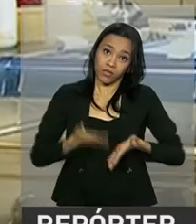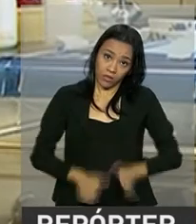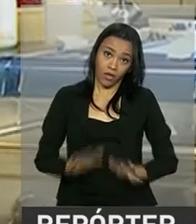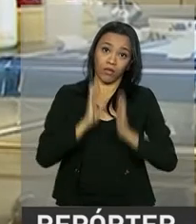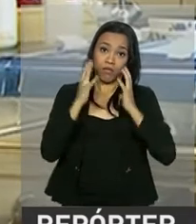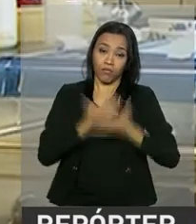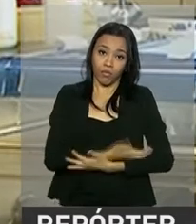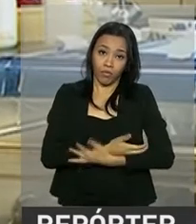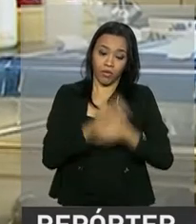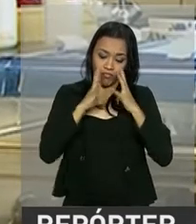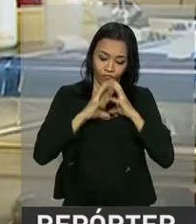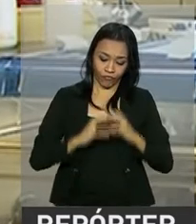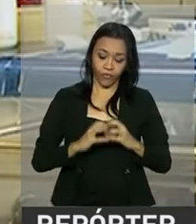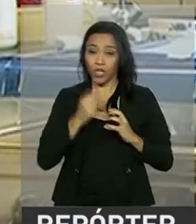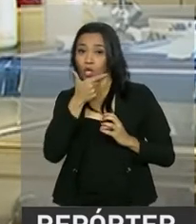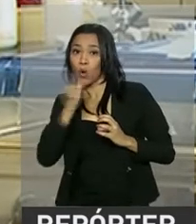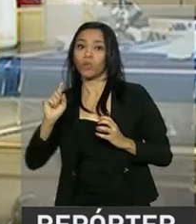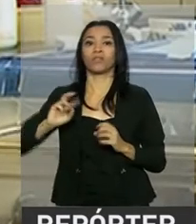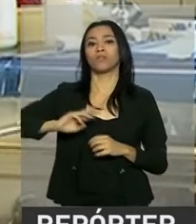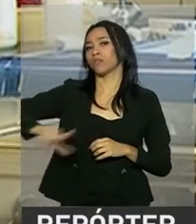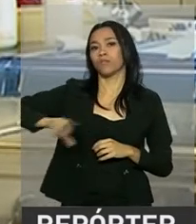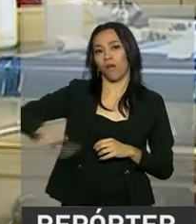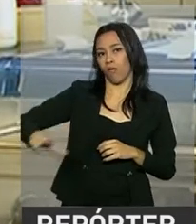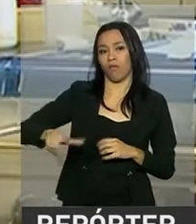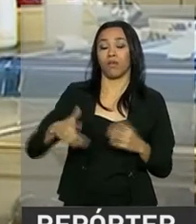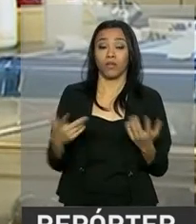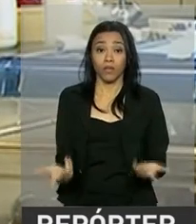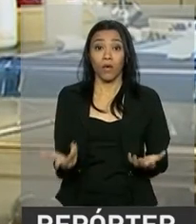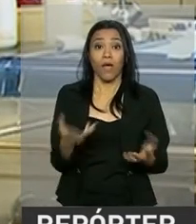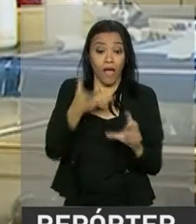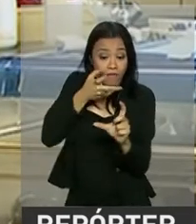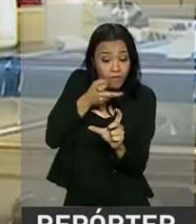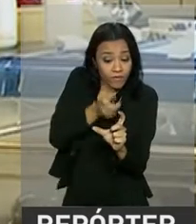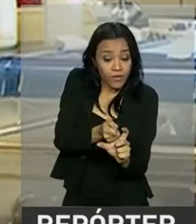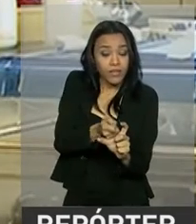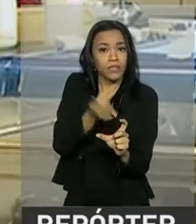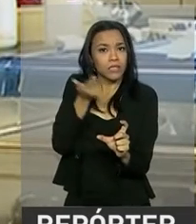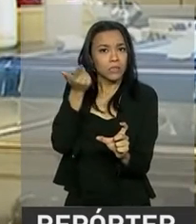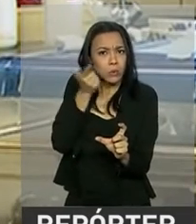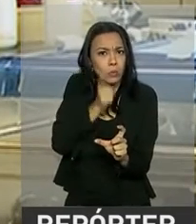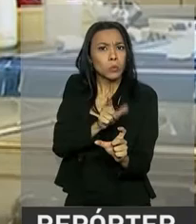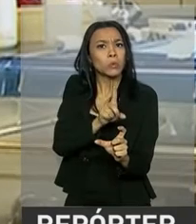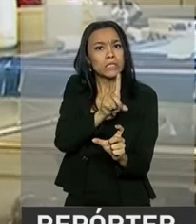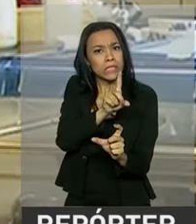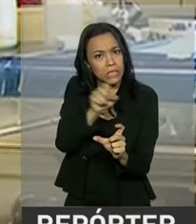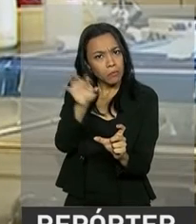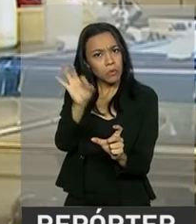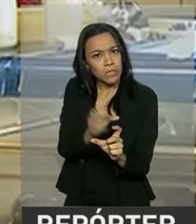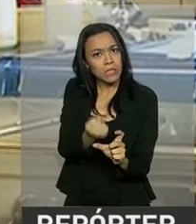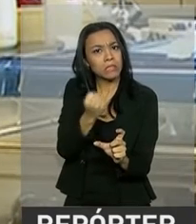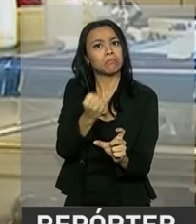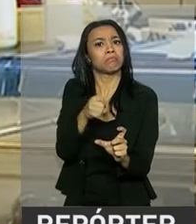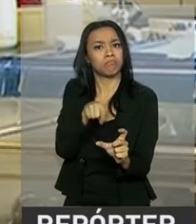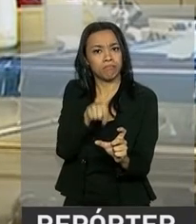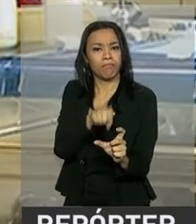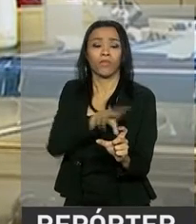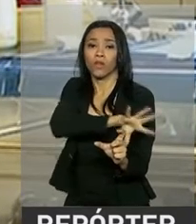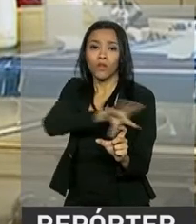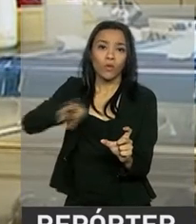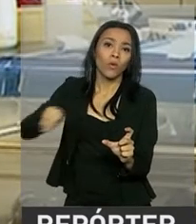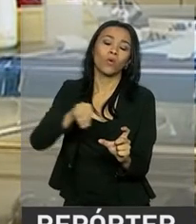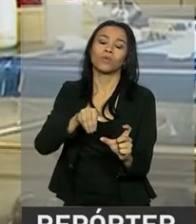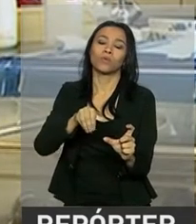outras não então a gente a vacina confere resistência de 100% nesses animais não é ou seja todos os animais